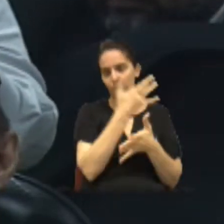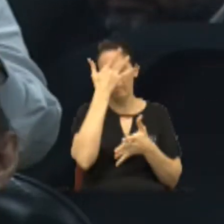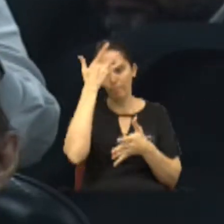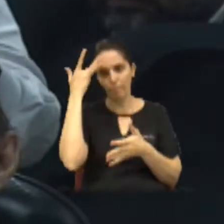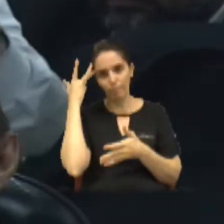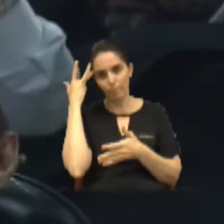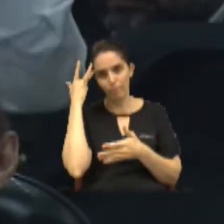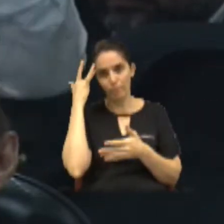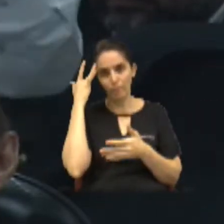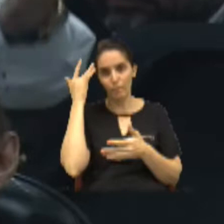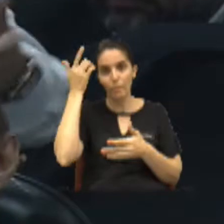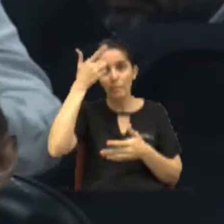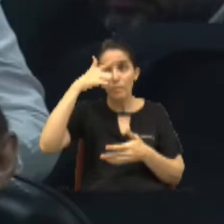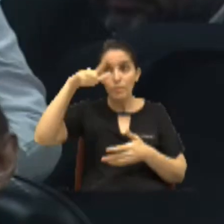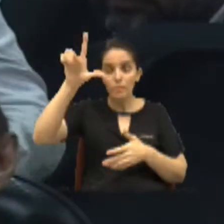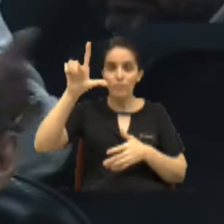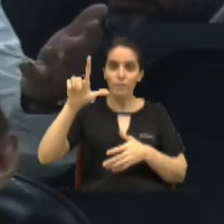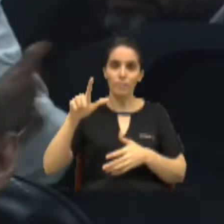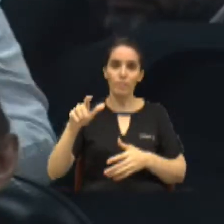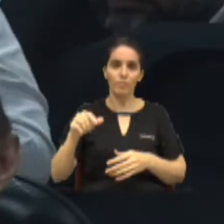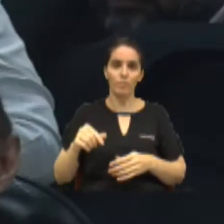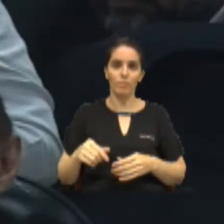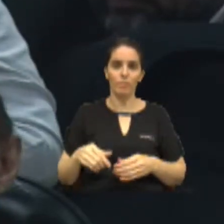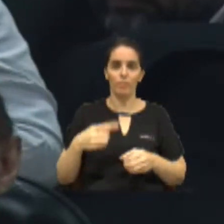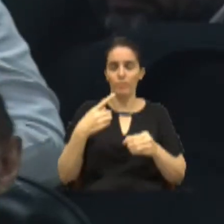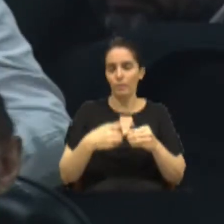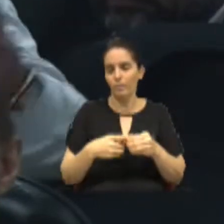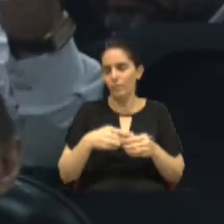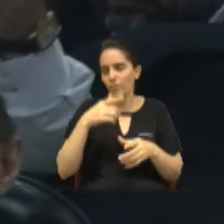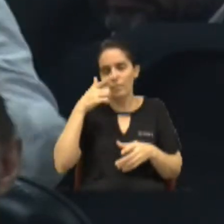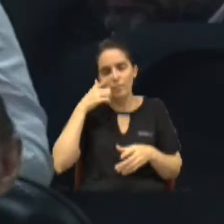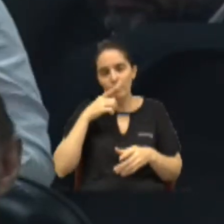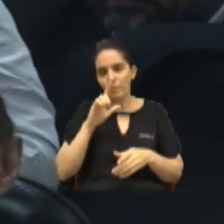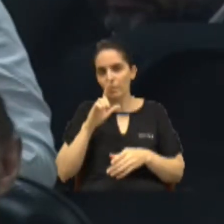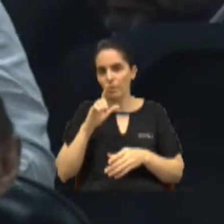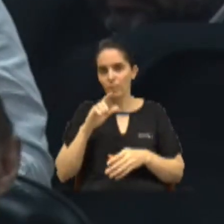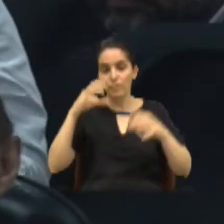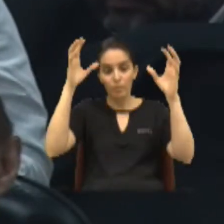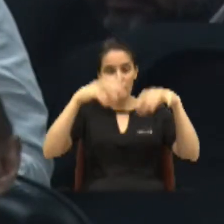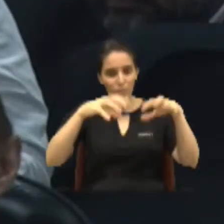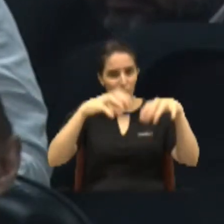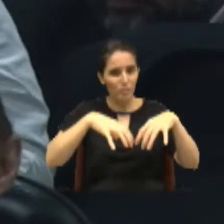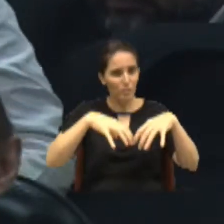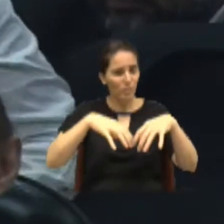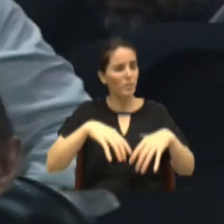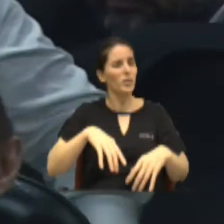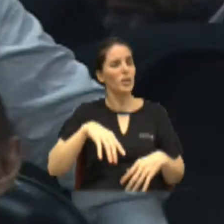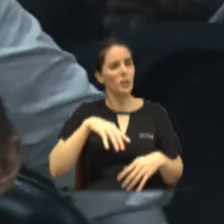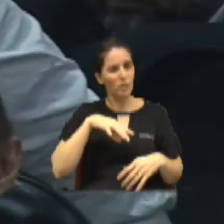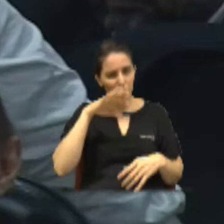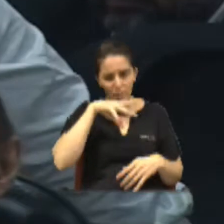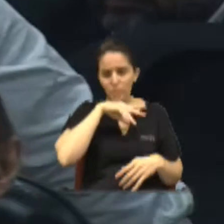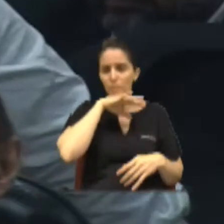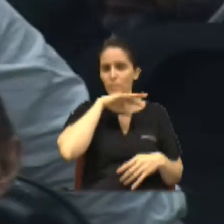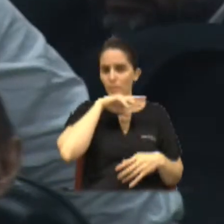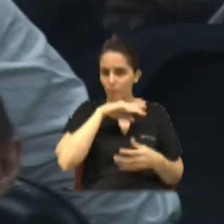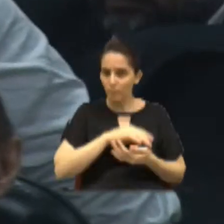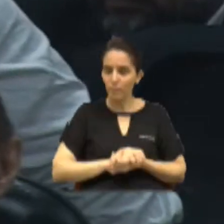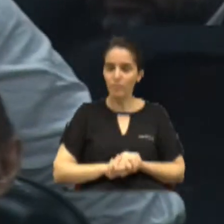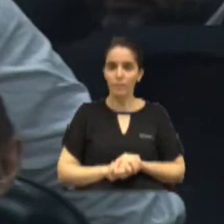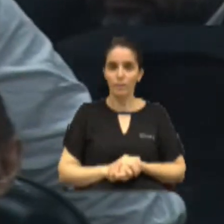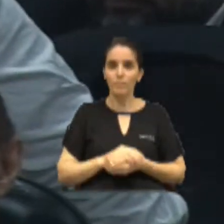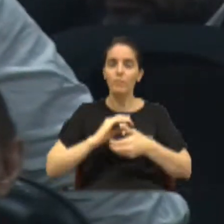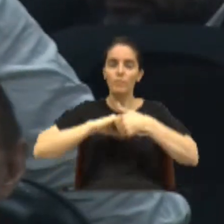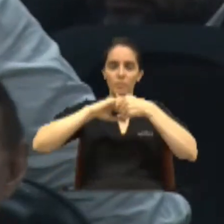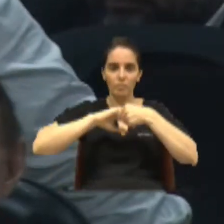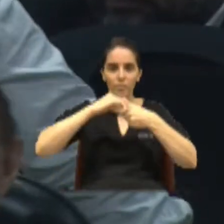de fora da cidade que vêm ali e não conseguem transitar. O dia que chove, então, é um Deus nos acuda. Muito obrigado e parabéns,